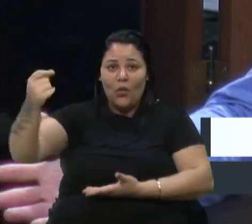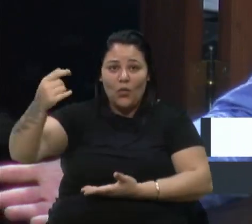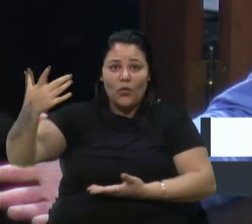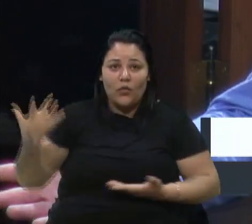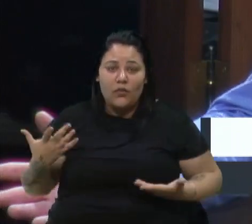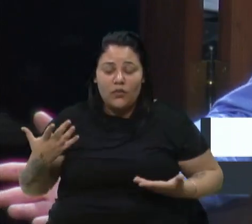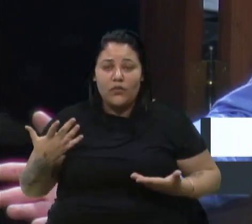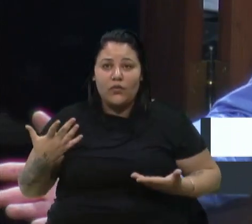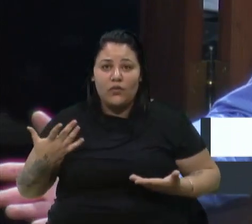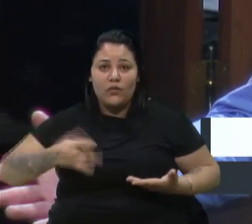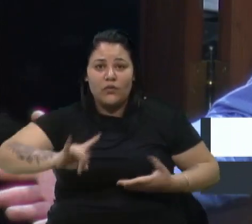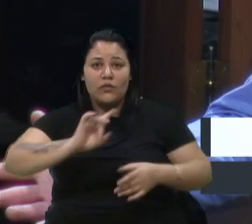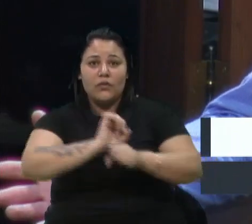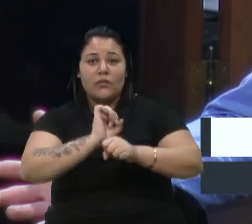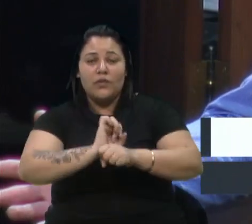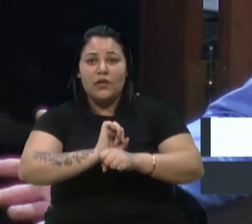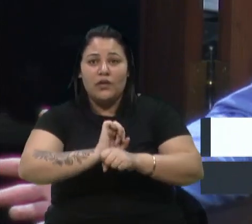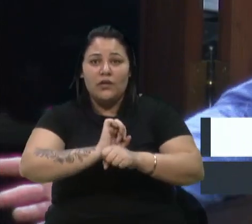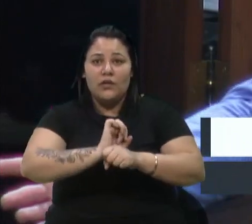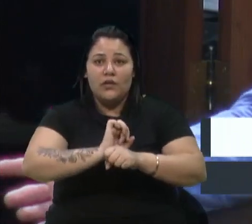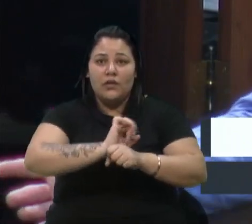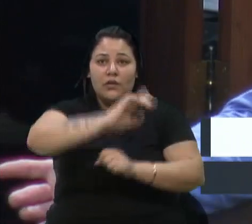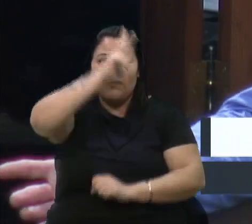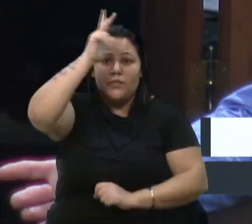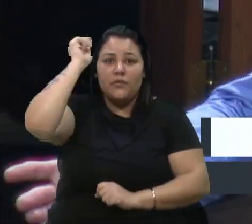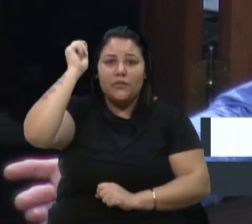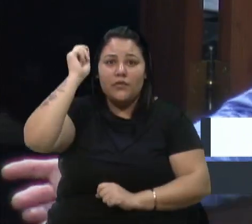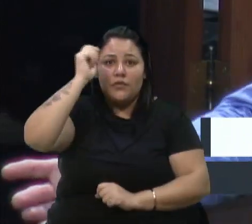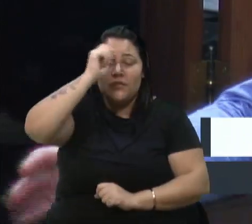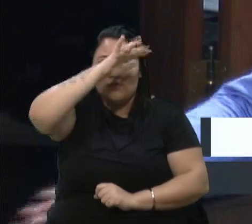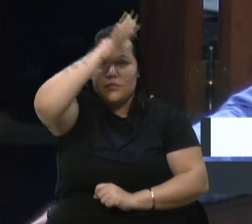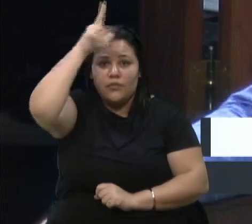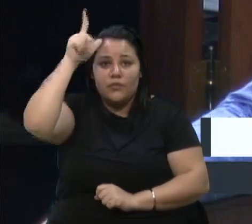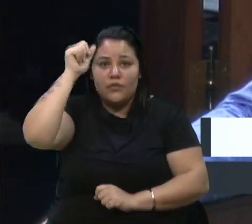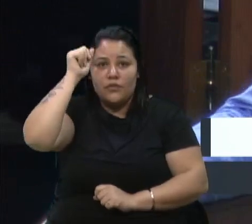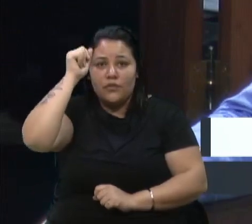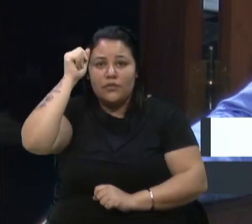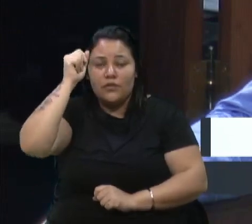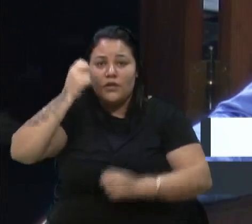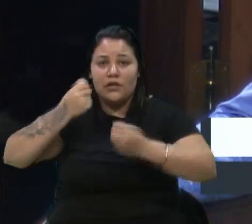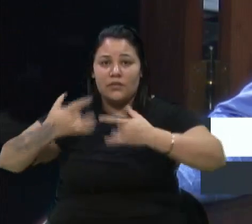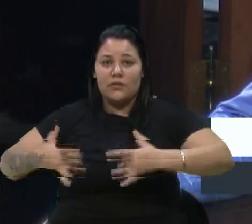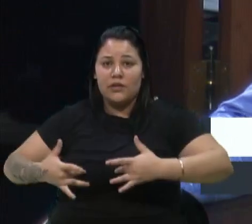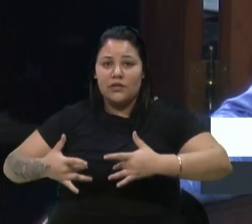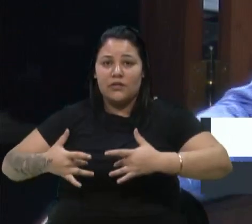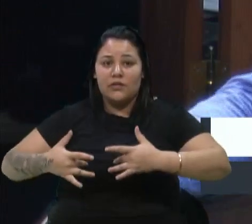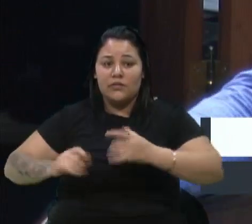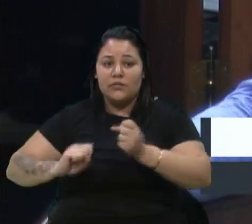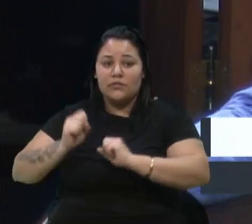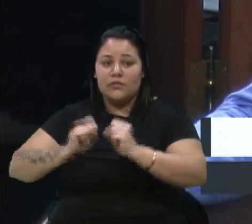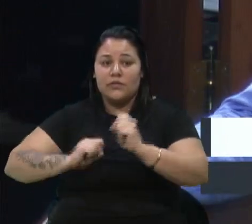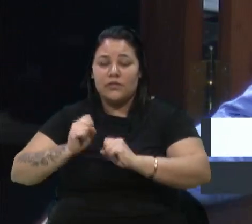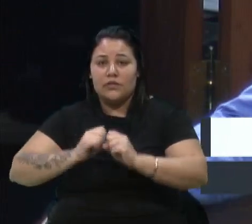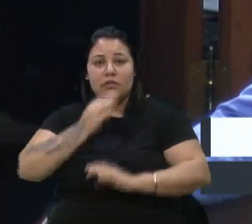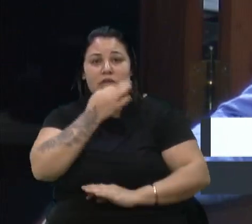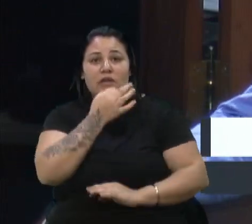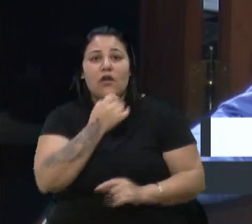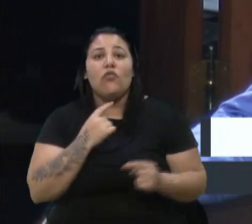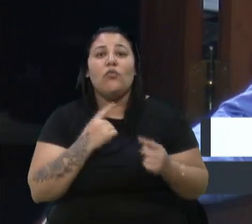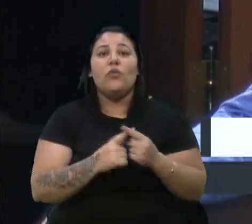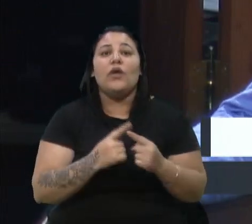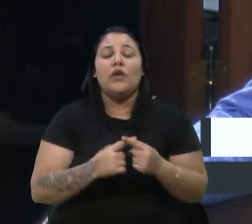Vamos esperar que a prefeitura se manifeste, explique para os empresários, micro e pequenos empresários da cidade, o